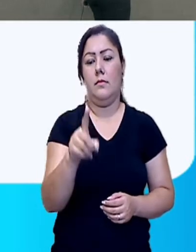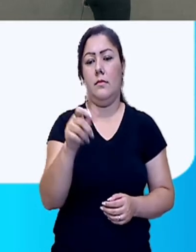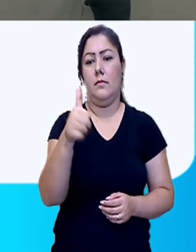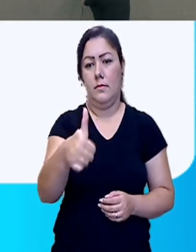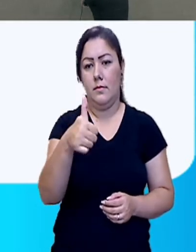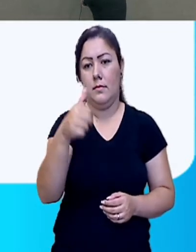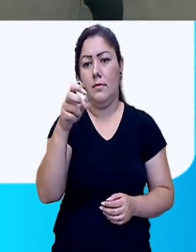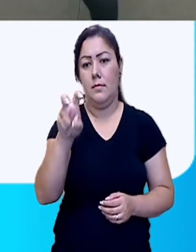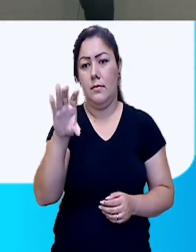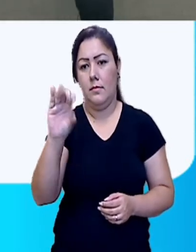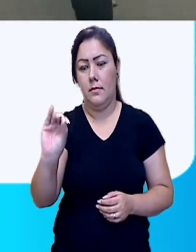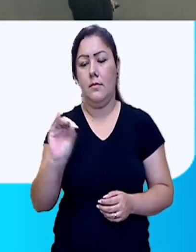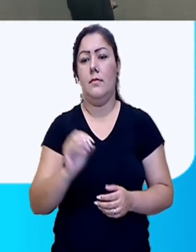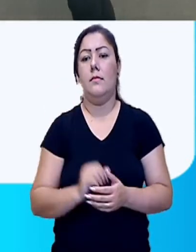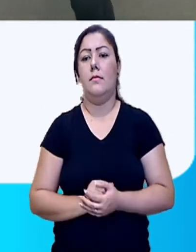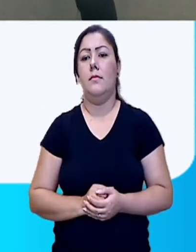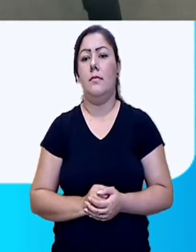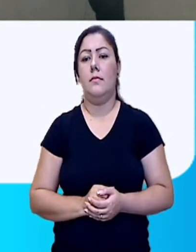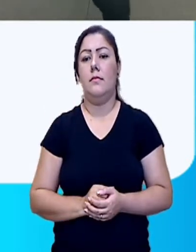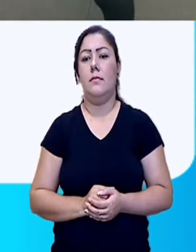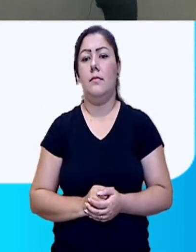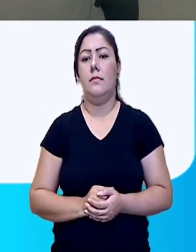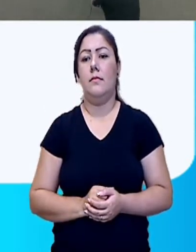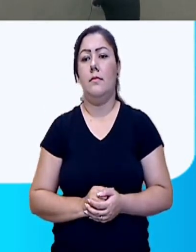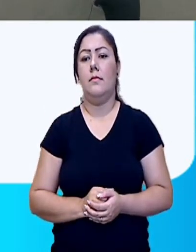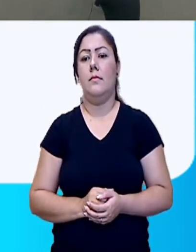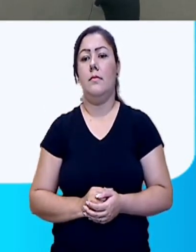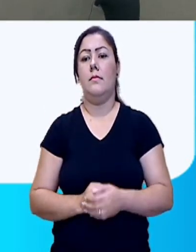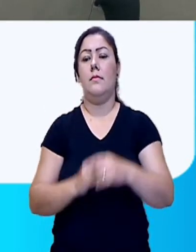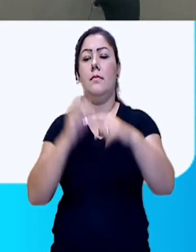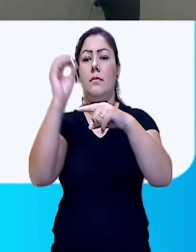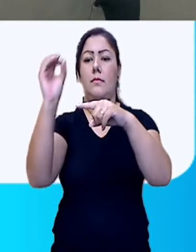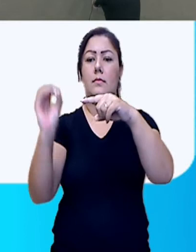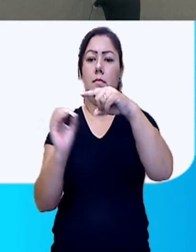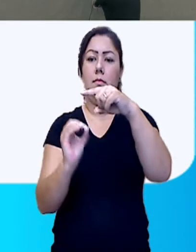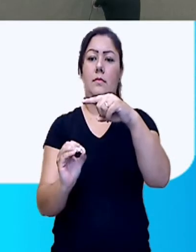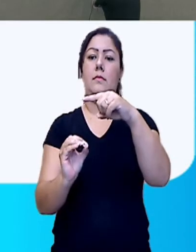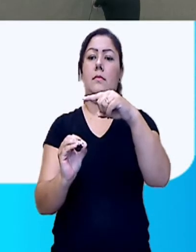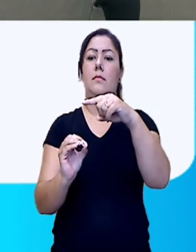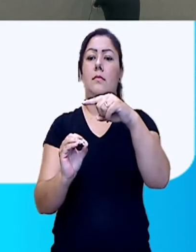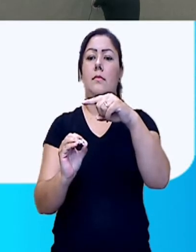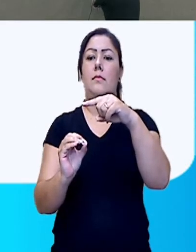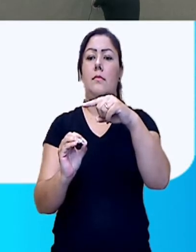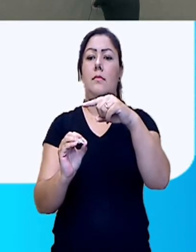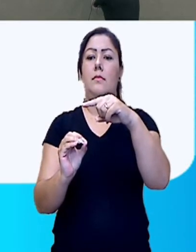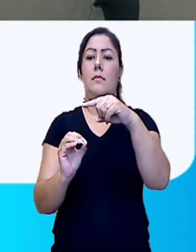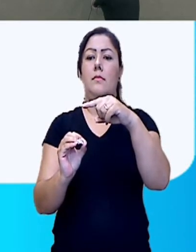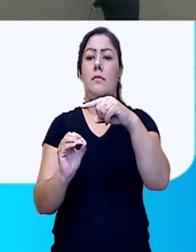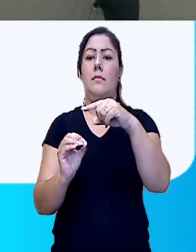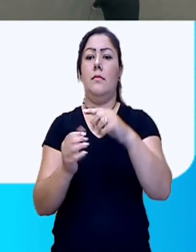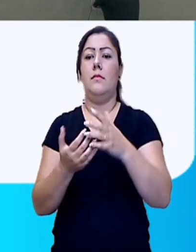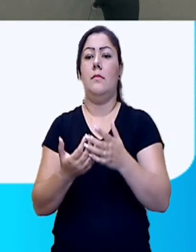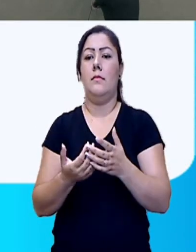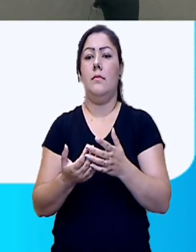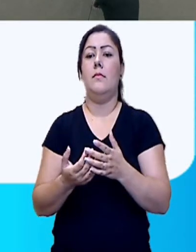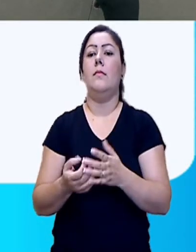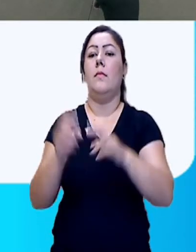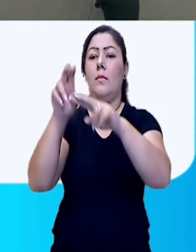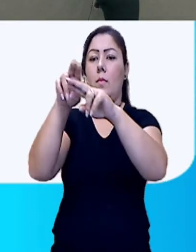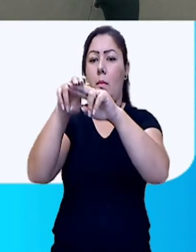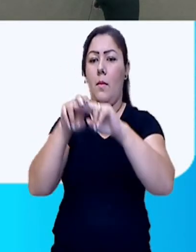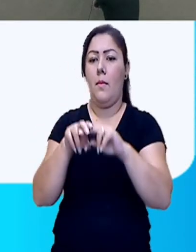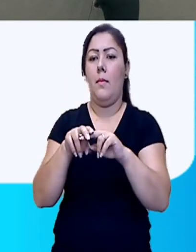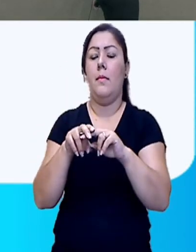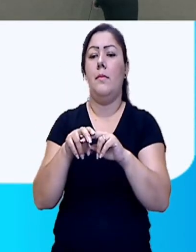3.150. E 50. Vamos resolver? 0. Aqui não posso tirar 5. Vou pegar emprestado,